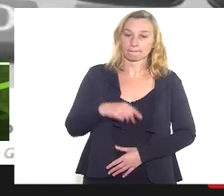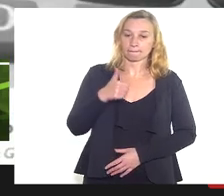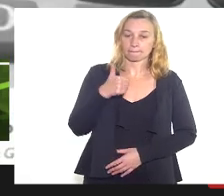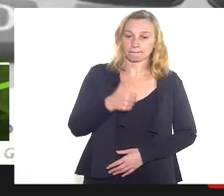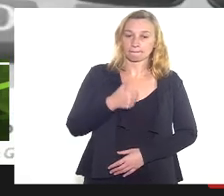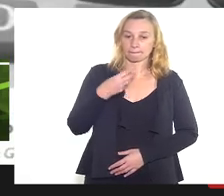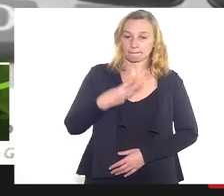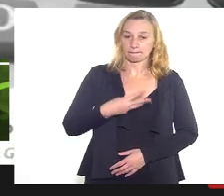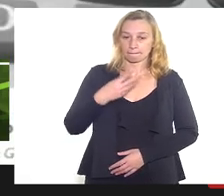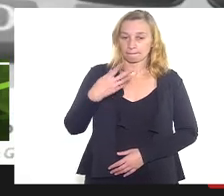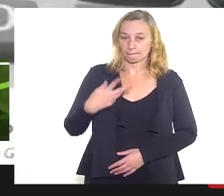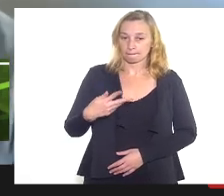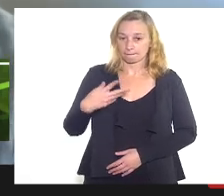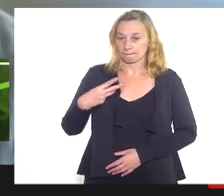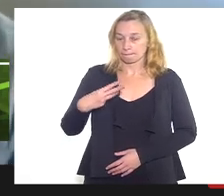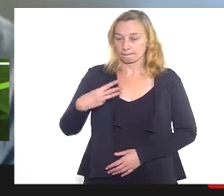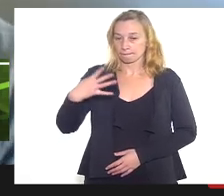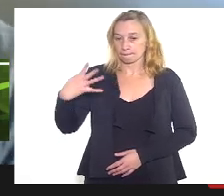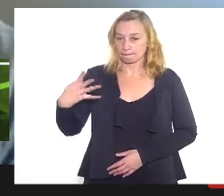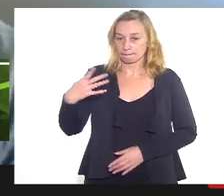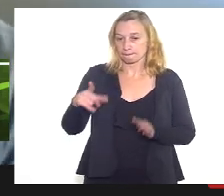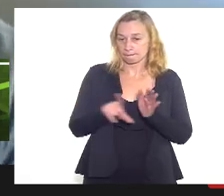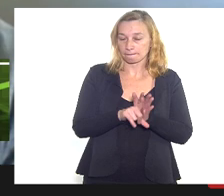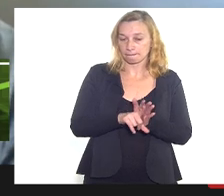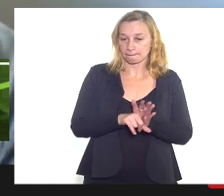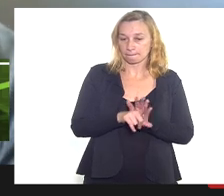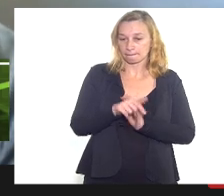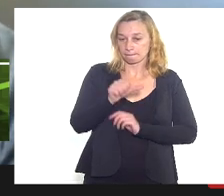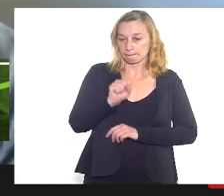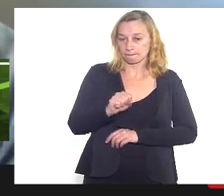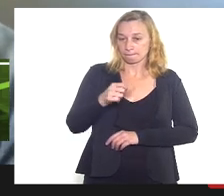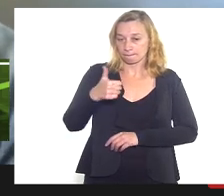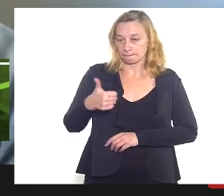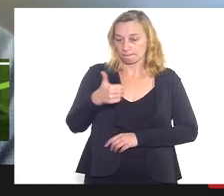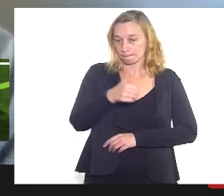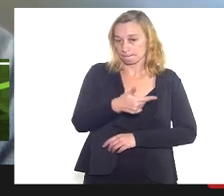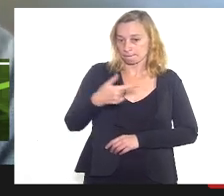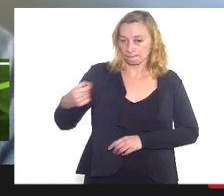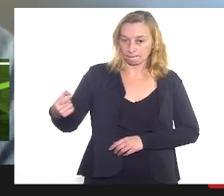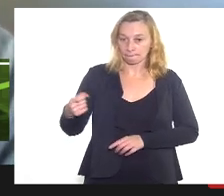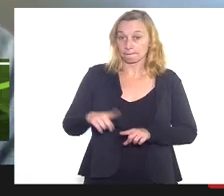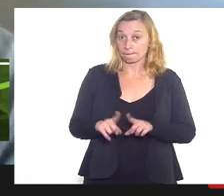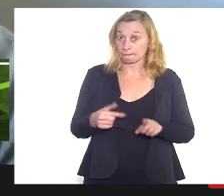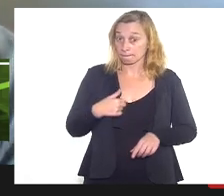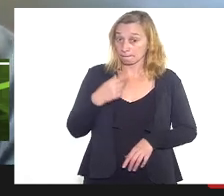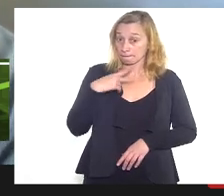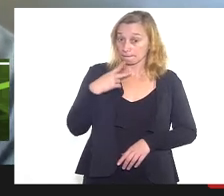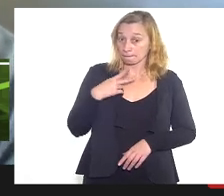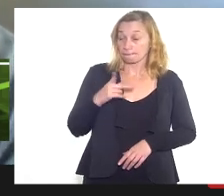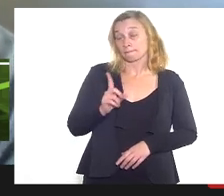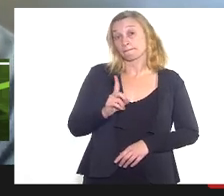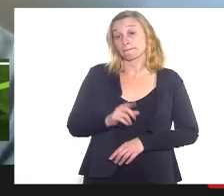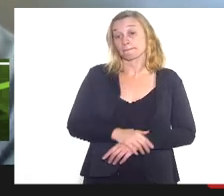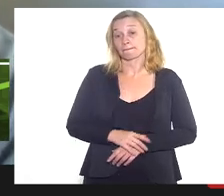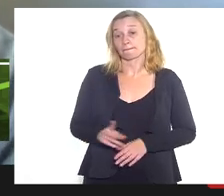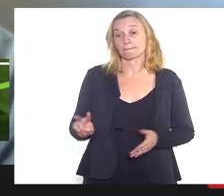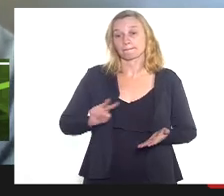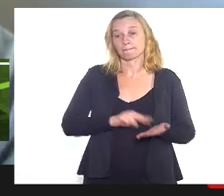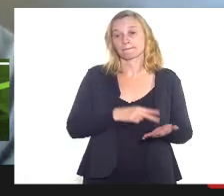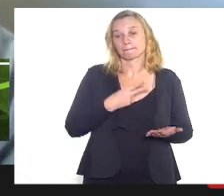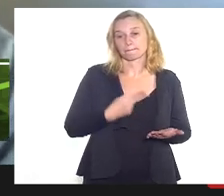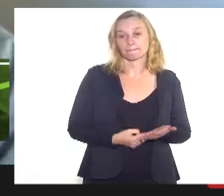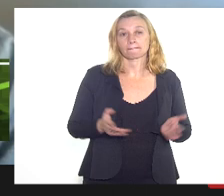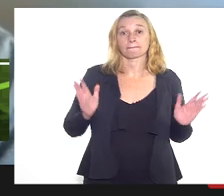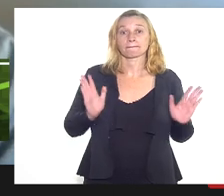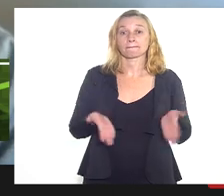4 da Lei 8890 do 2020, mas que eu vou dizer que não cabe a interpretação